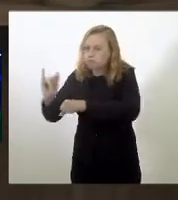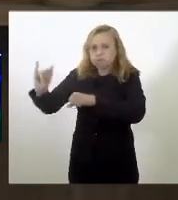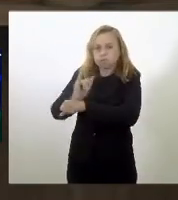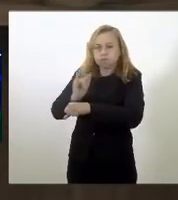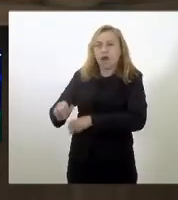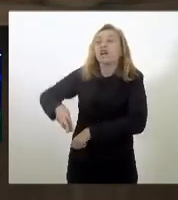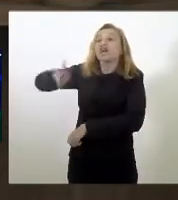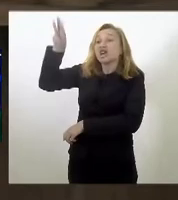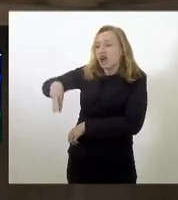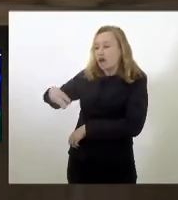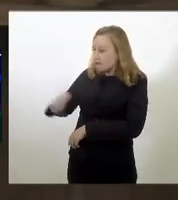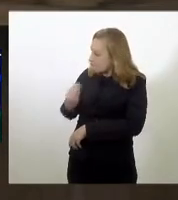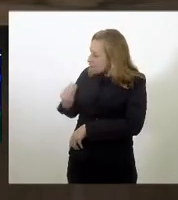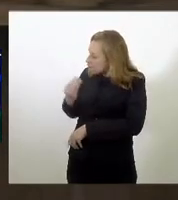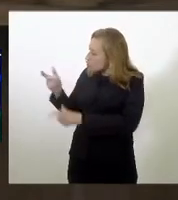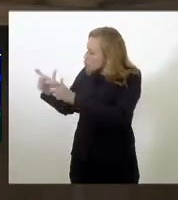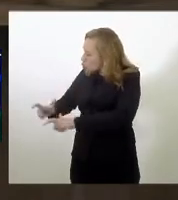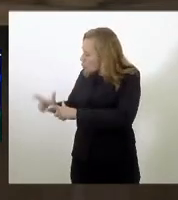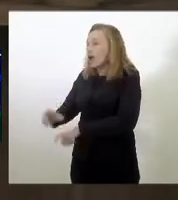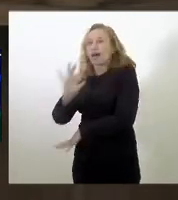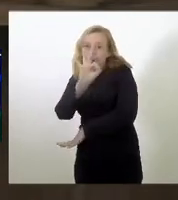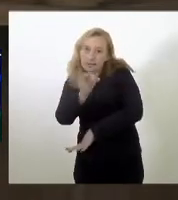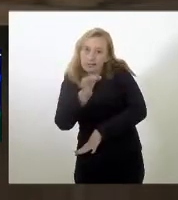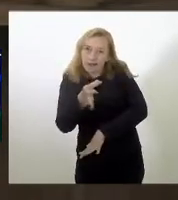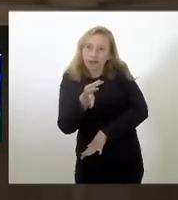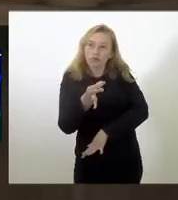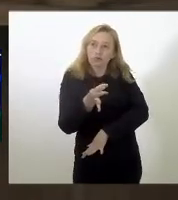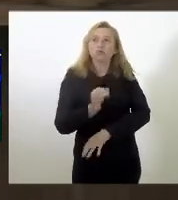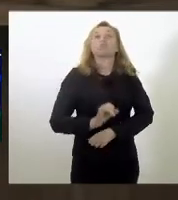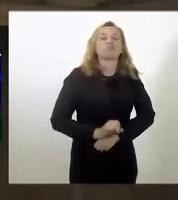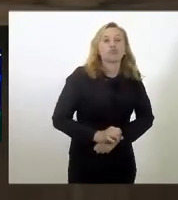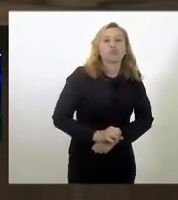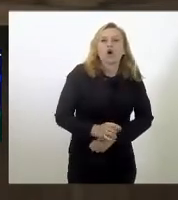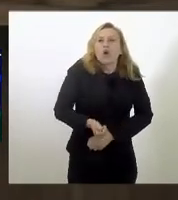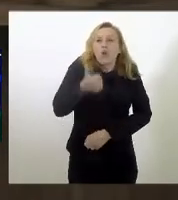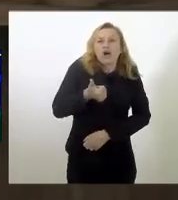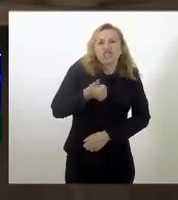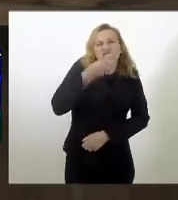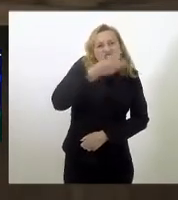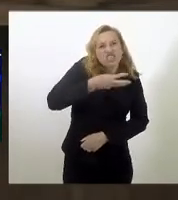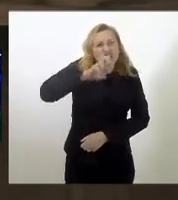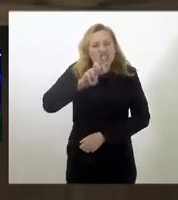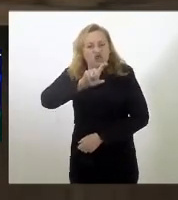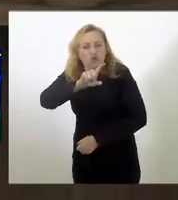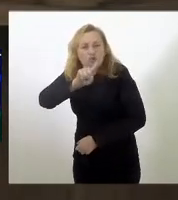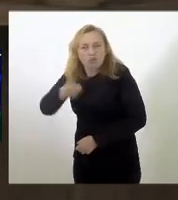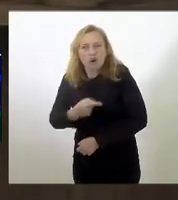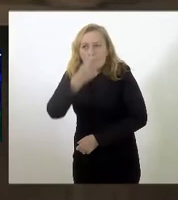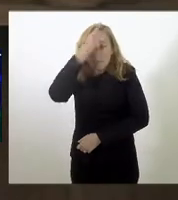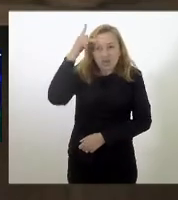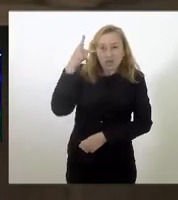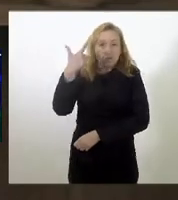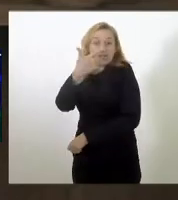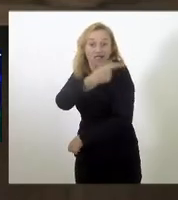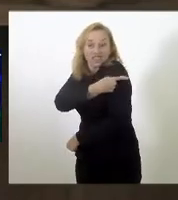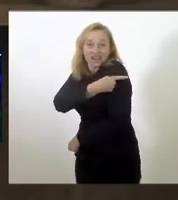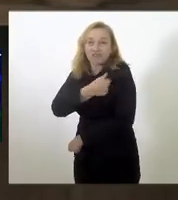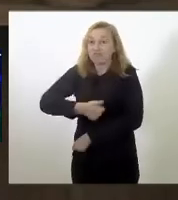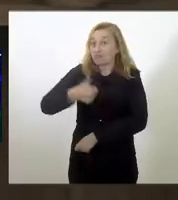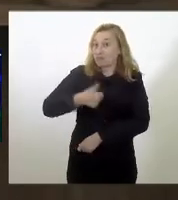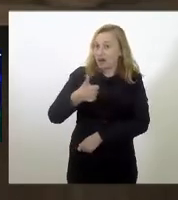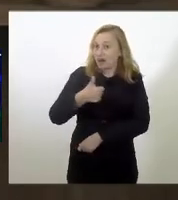no território dá certo. E deu super certo, quase 35 mil pessoas vacinadas com a primeira